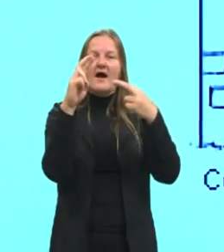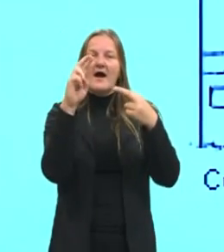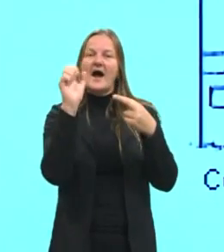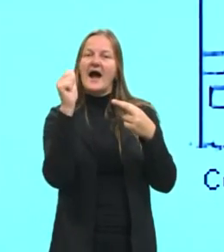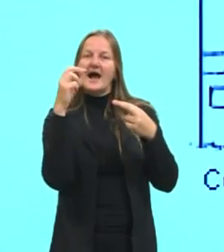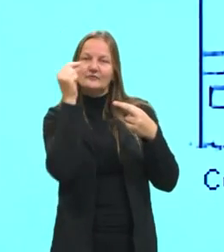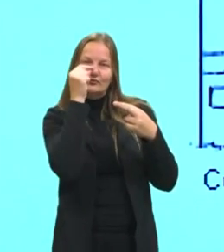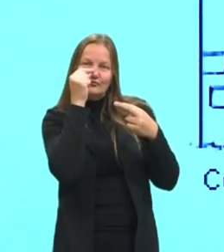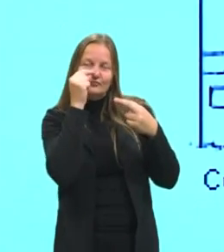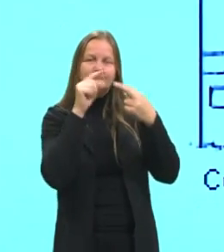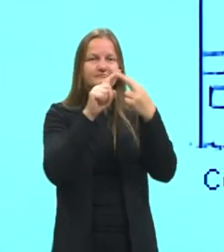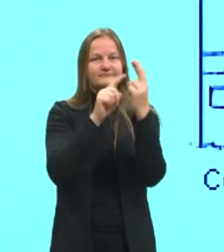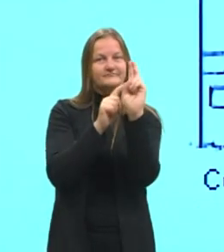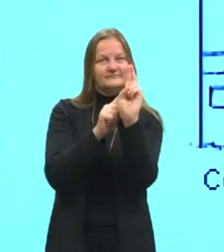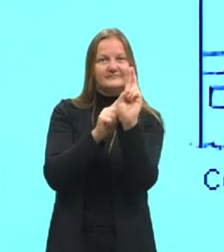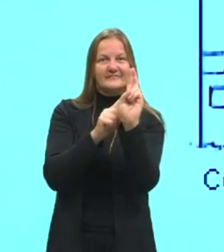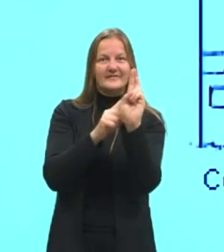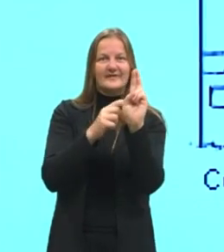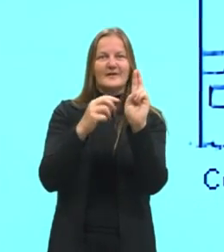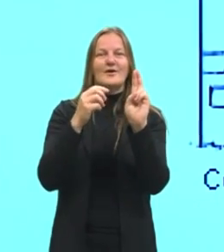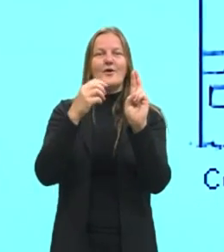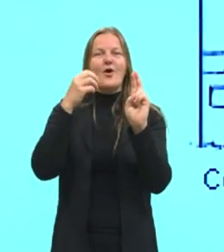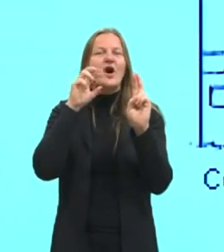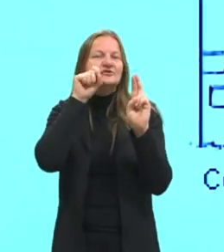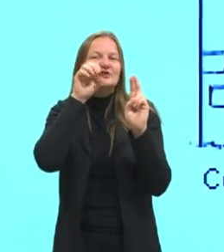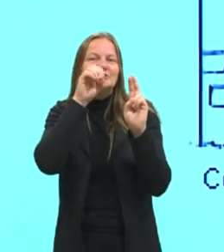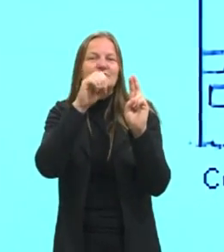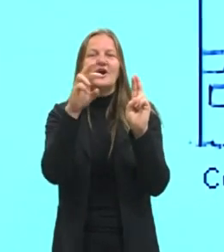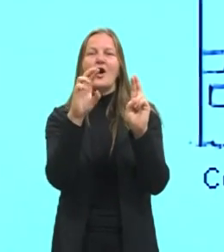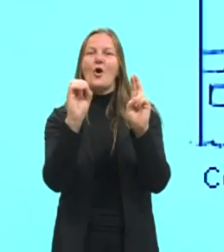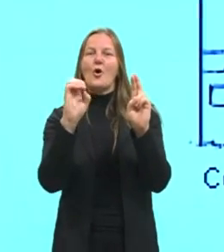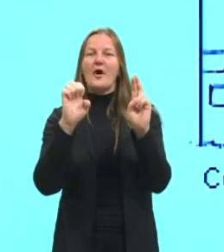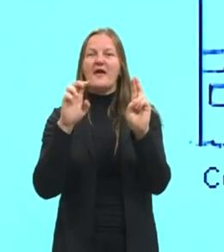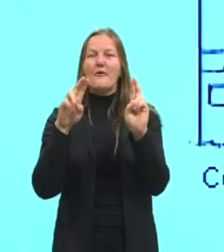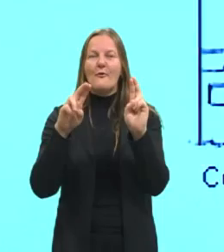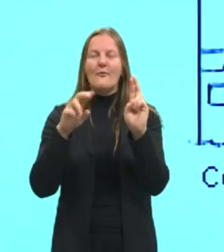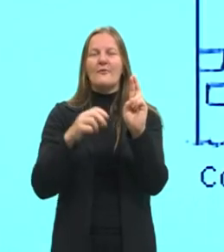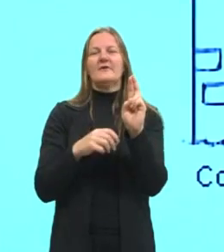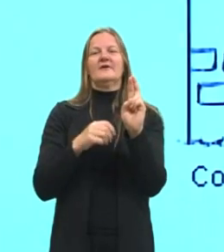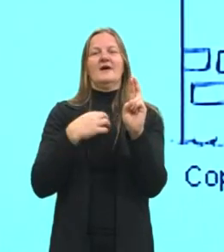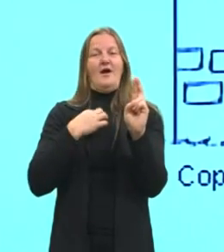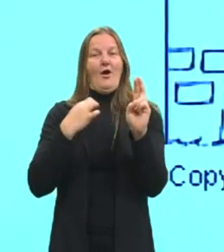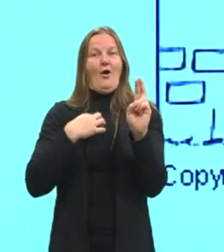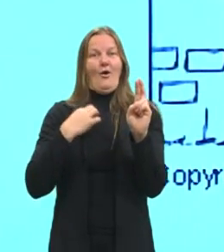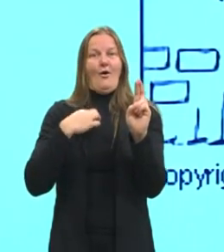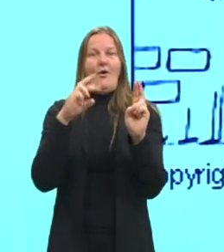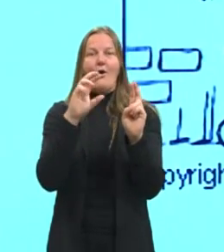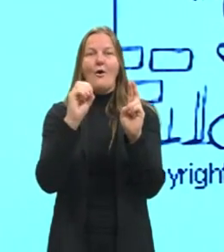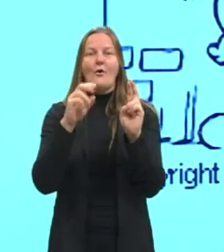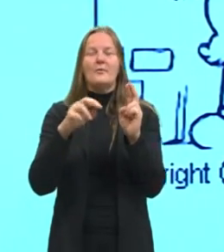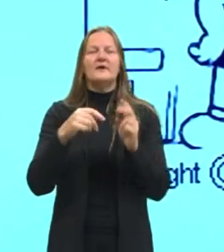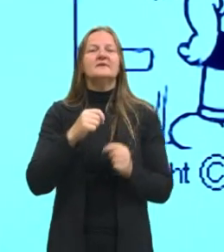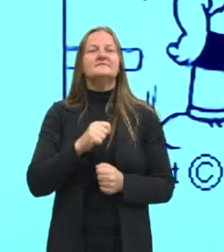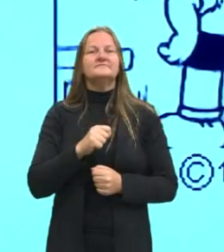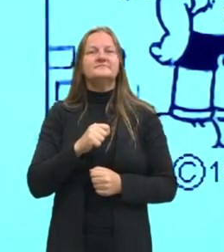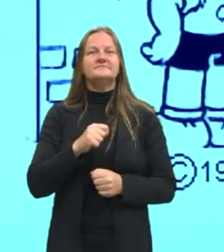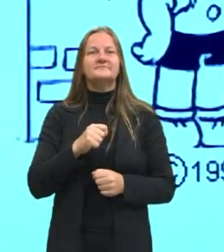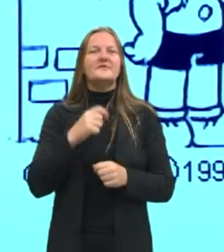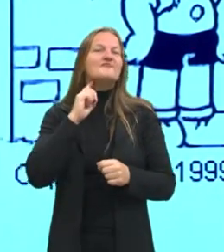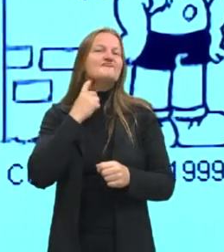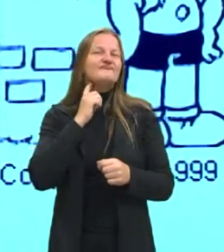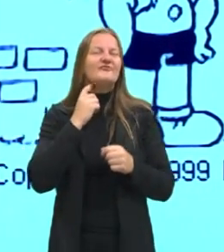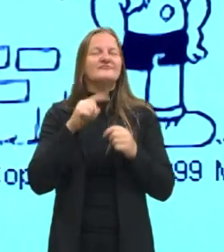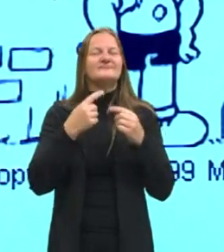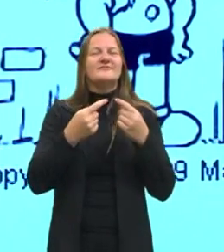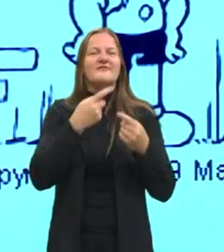rato roeu a roupa do rei de Roma. E daí o Cascão diz, Cebolinha, você aprendeu a